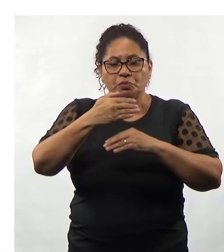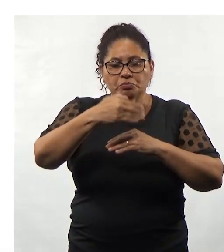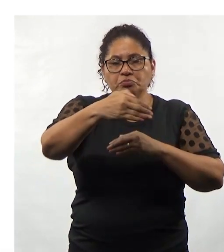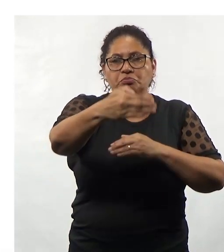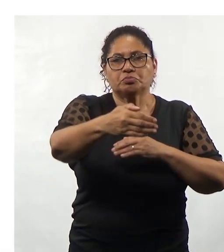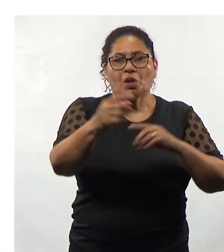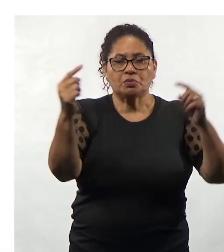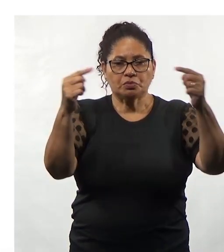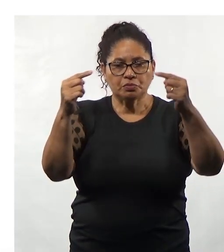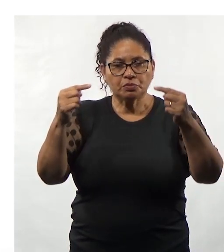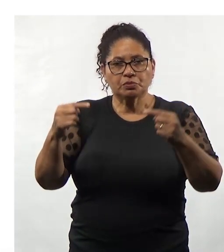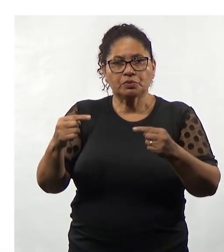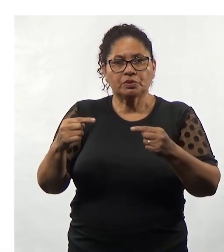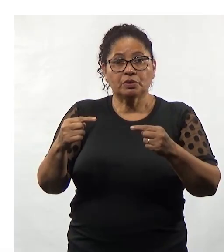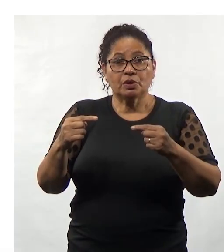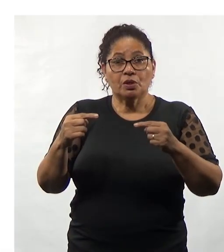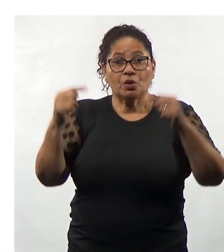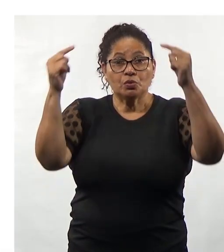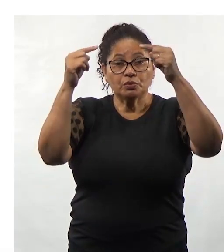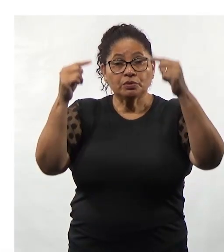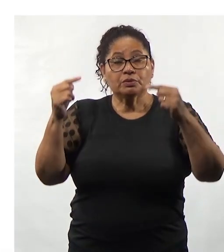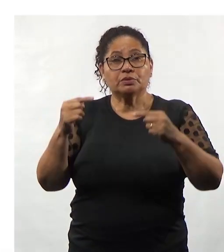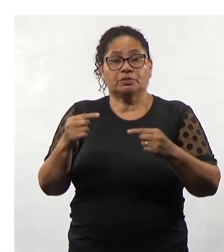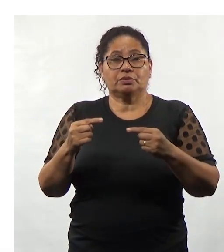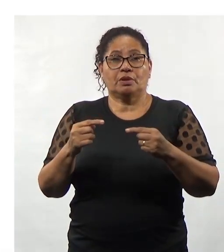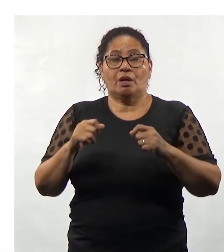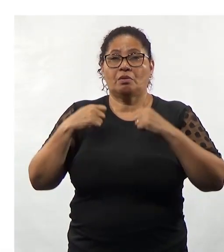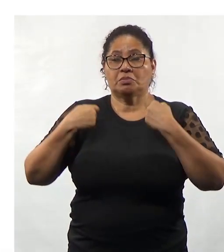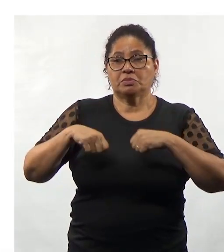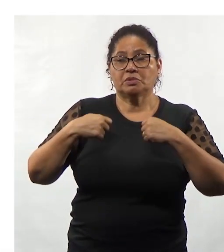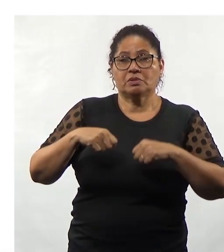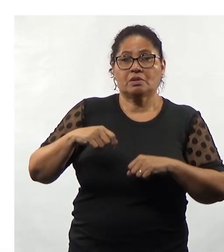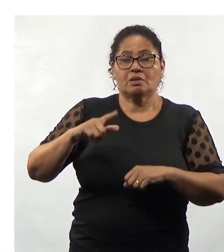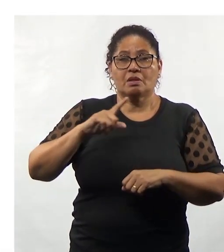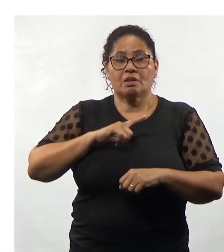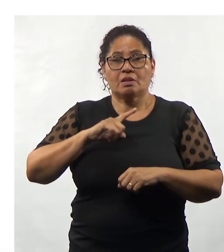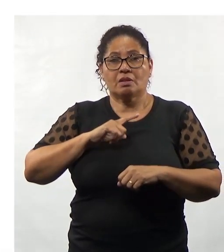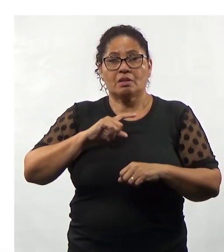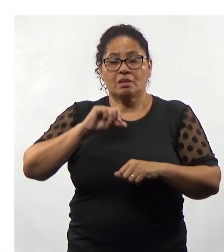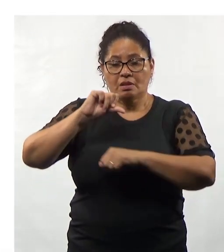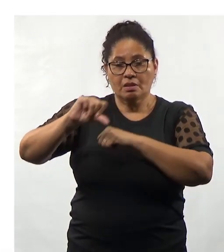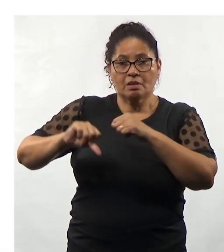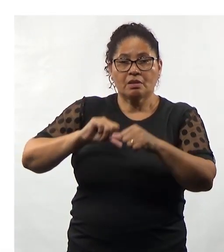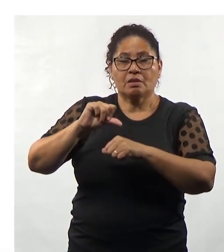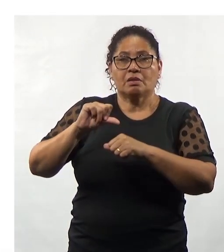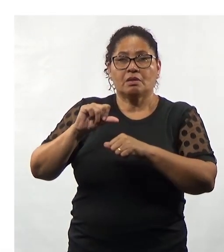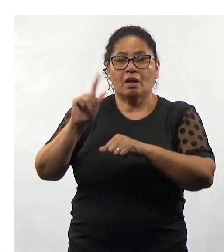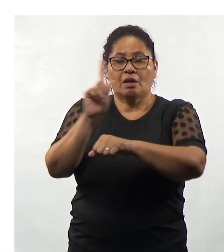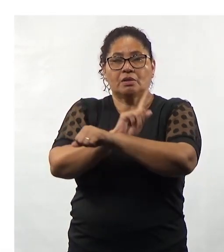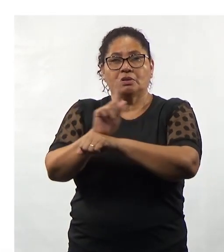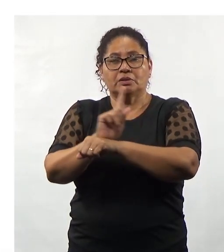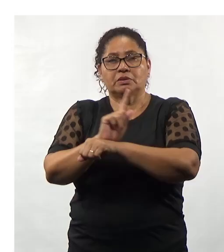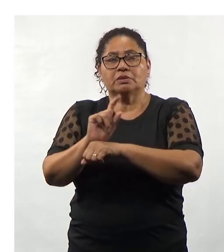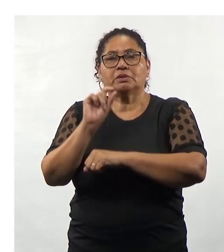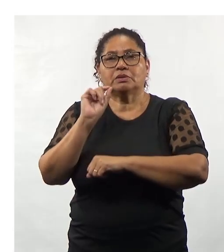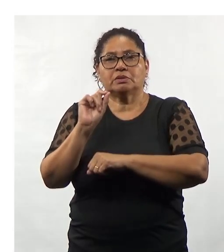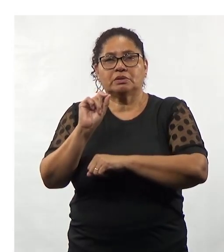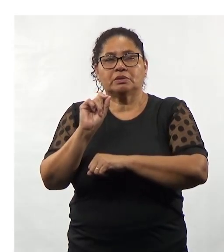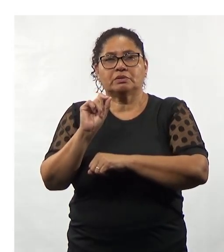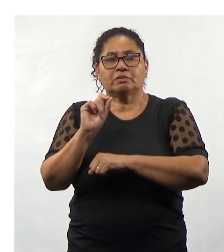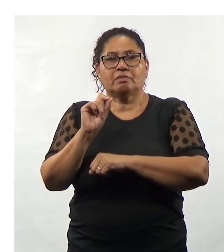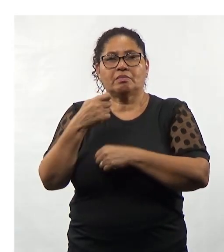de definição dos critérios. Os critérios, itens e pesos devem ser avaliados pela alta gestão, que é quem